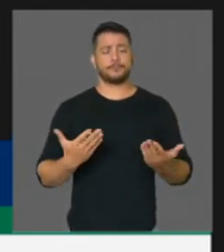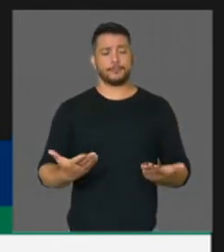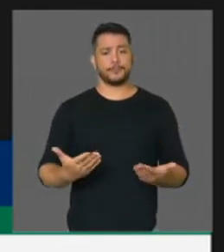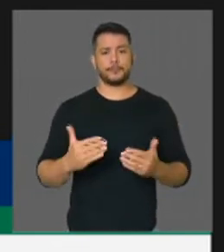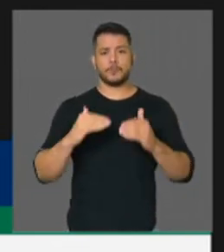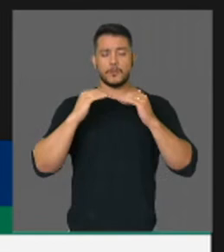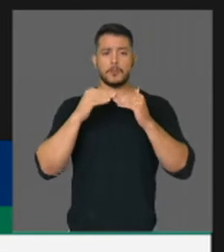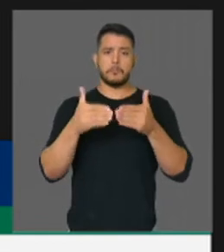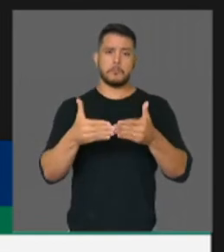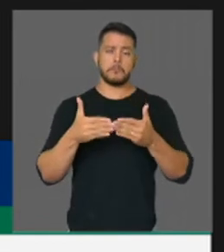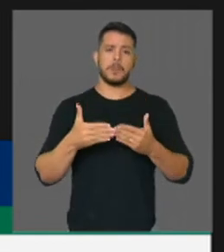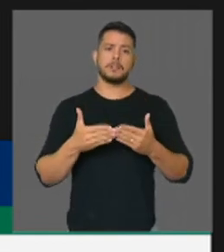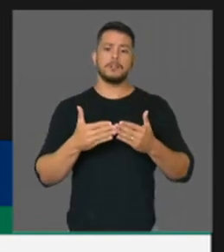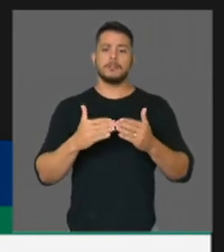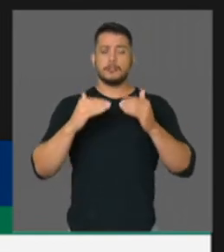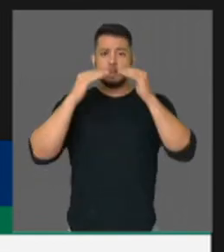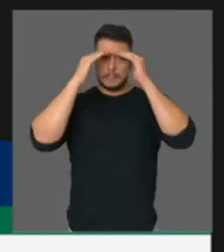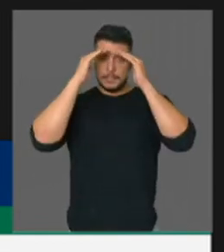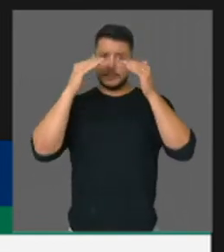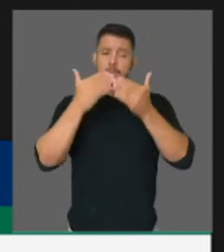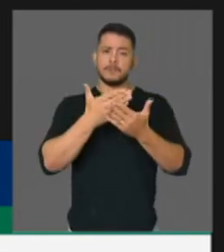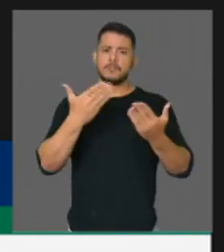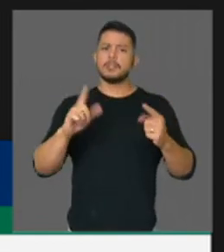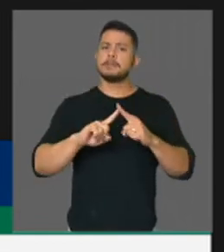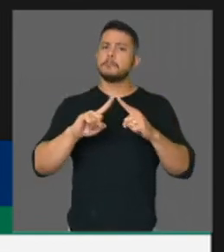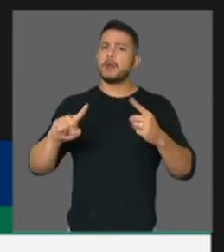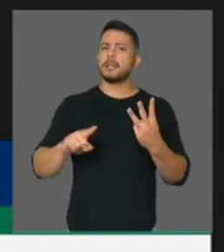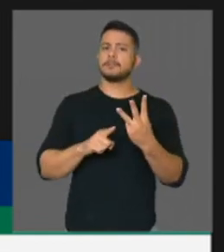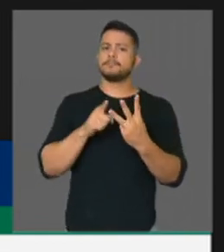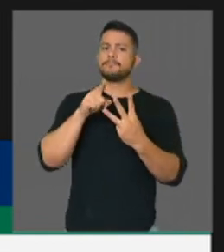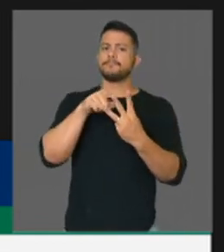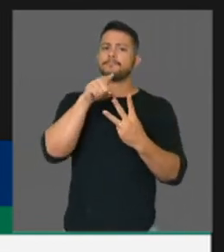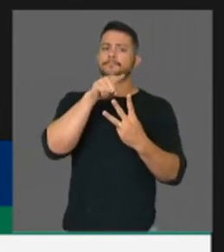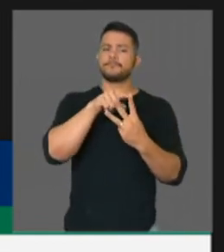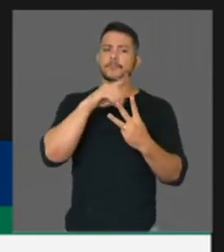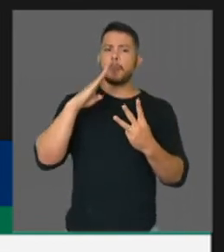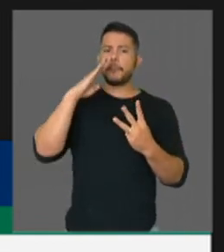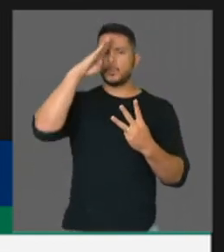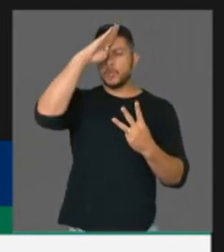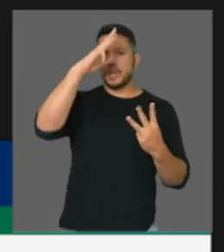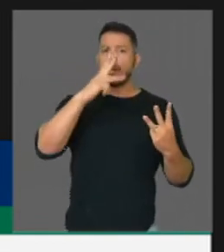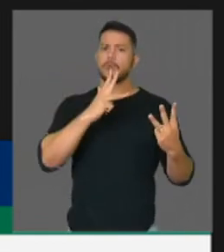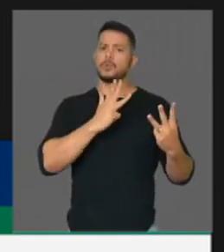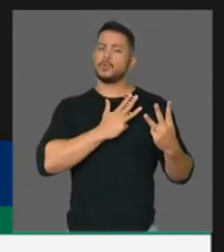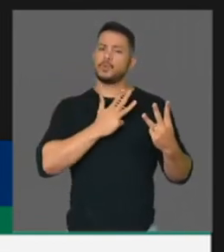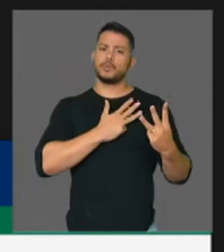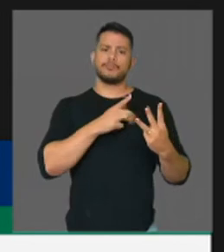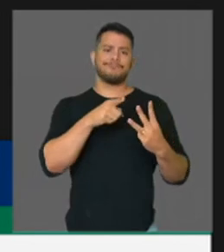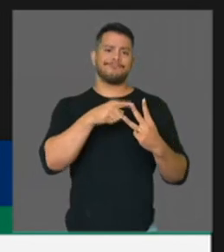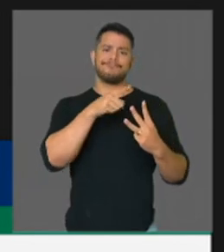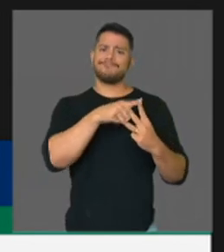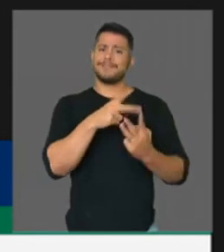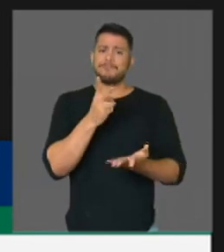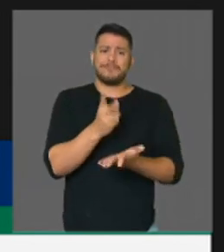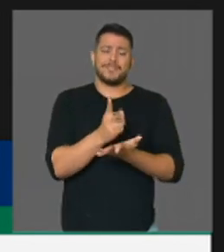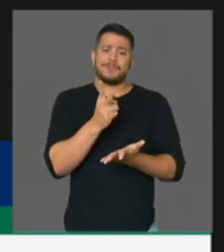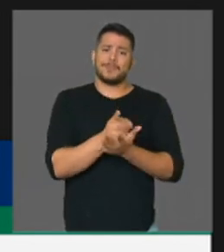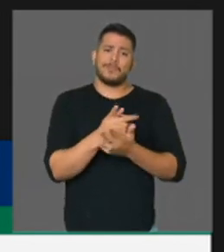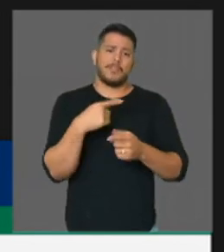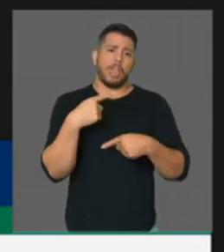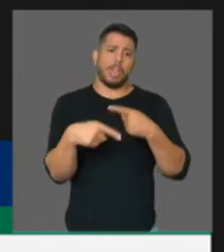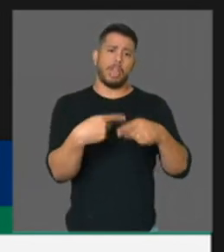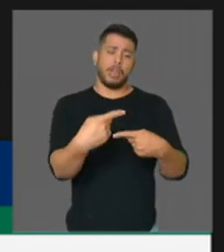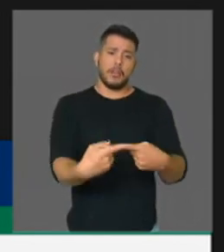presidente, o Lula e o Bolsonaro é mais do mesmo, se não for mais do